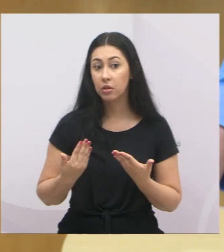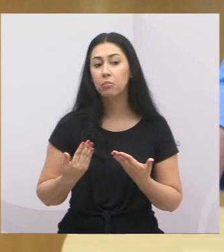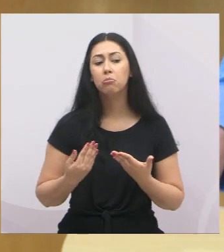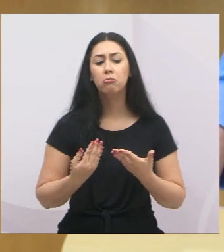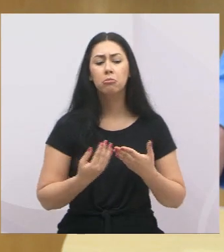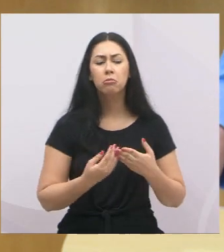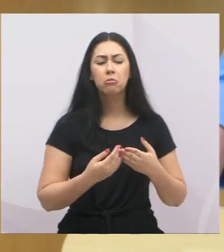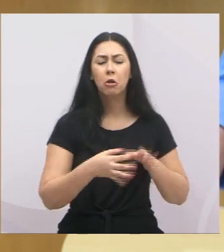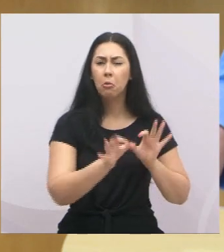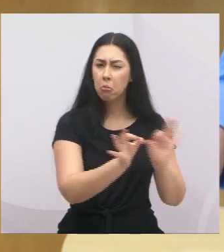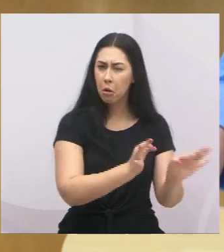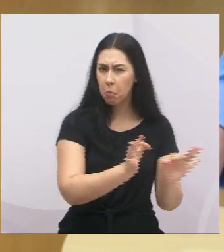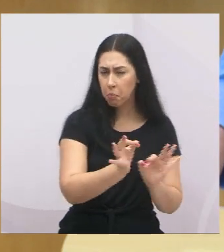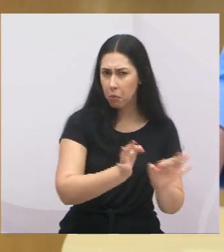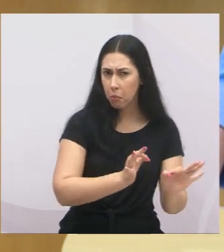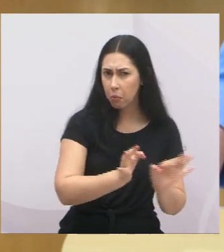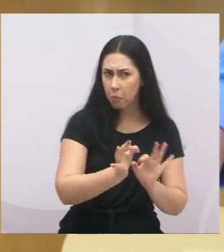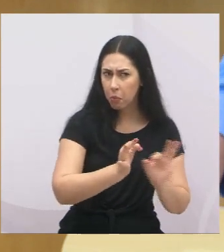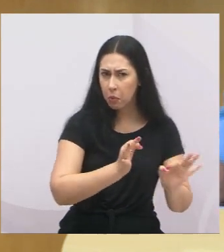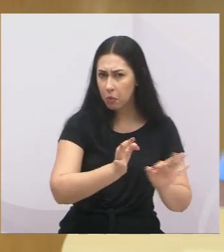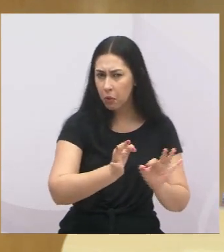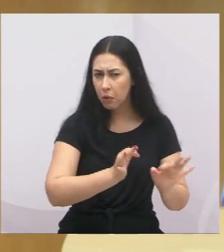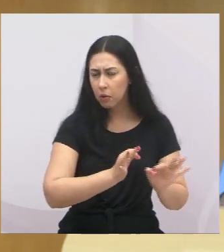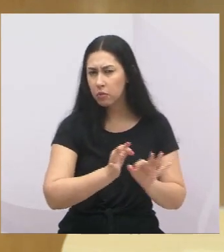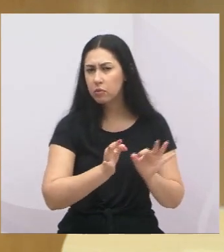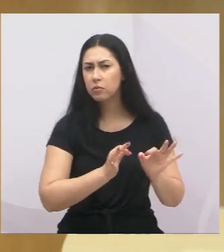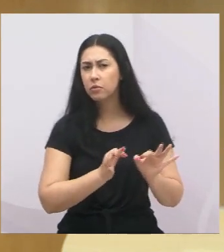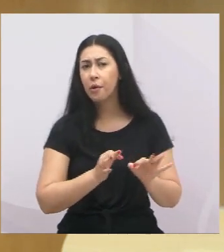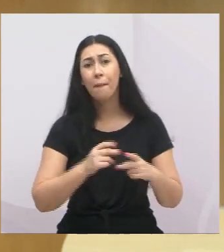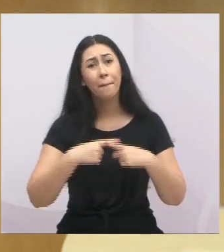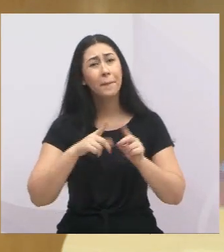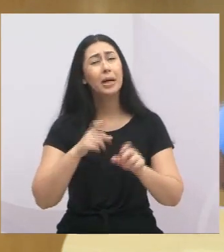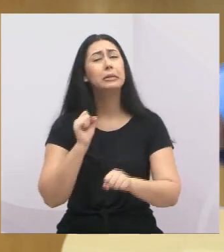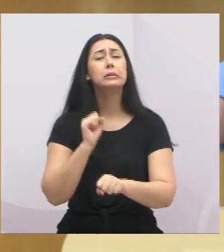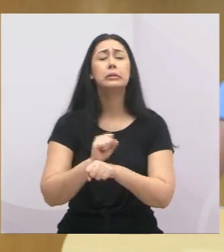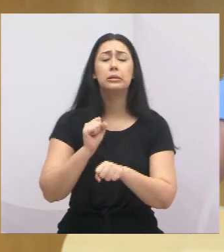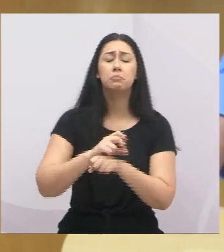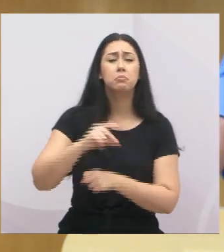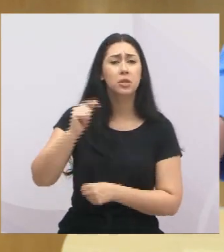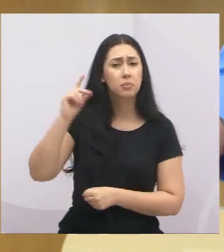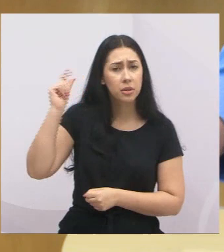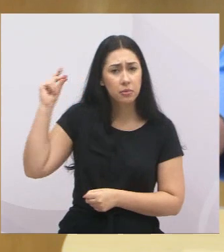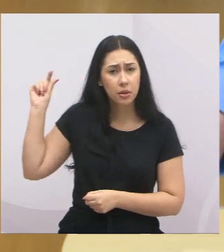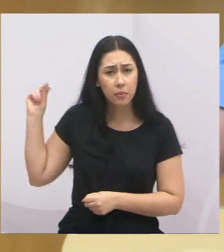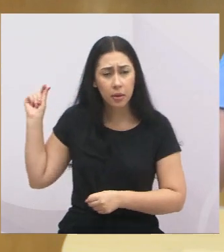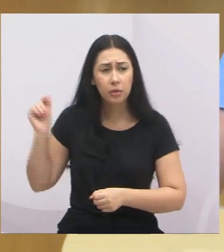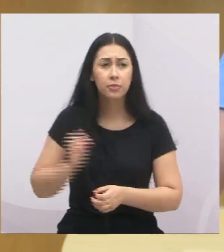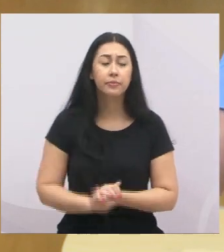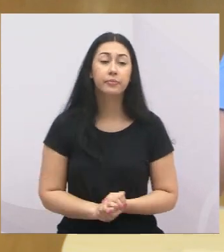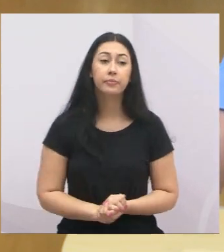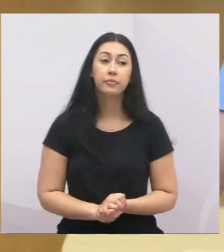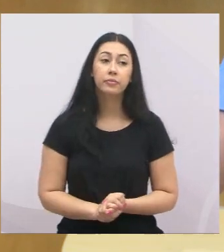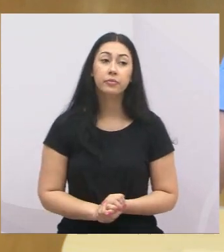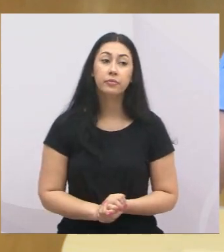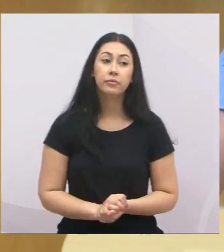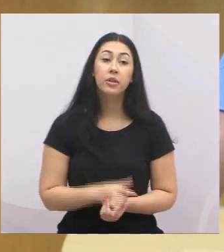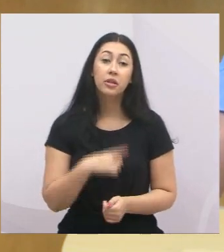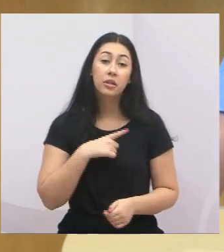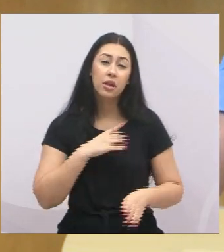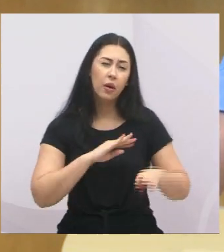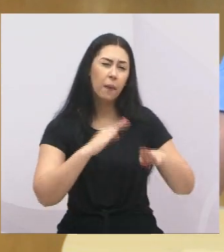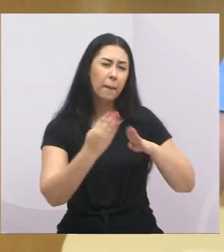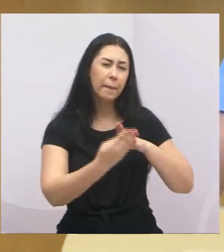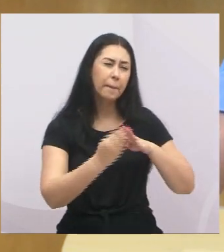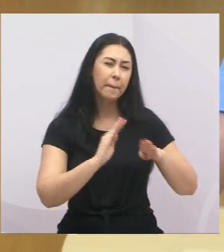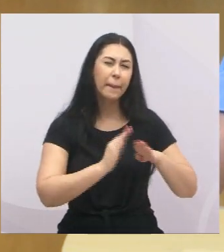benfeitoria, uma benfeitoria muito esperada pela população. Nós temos um bairro bastante